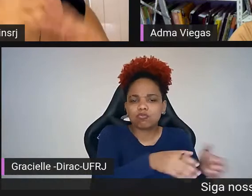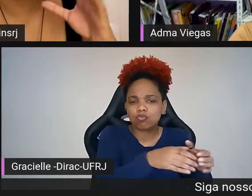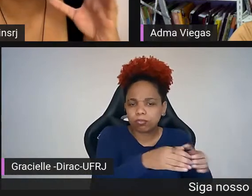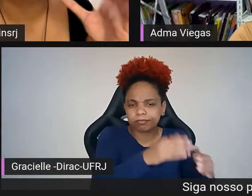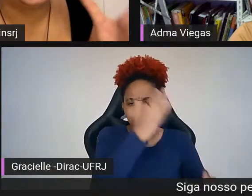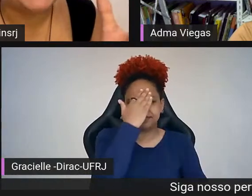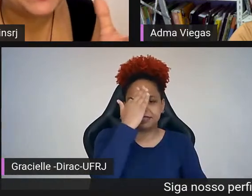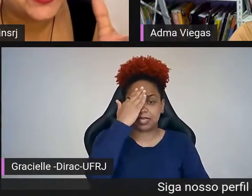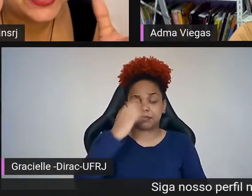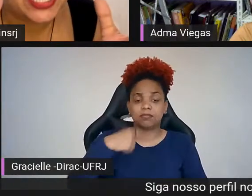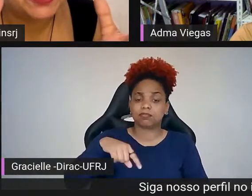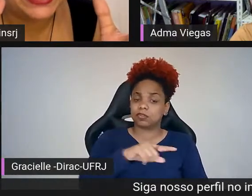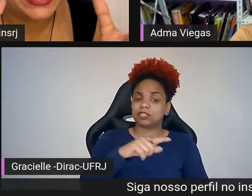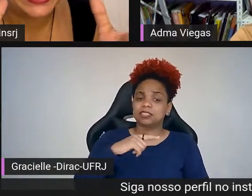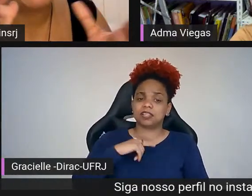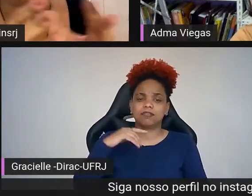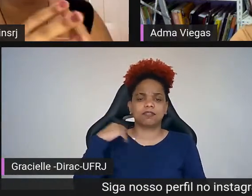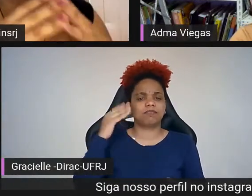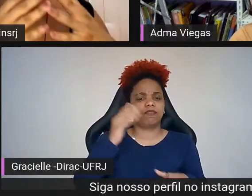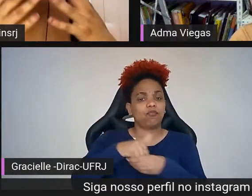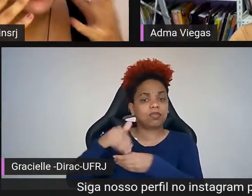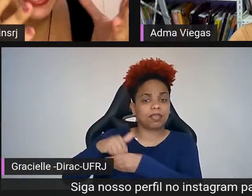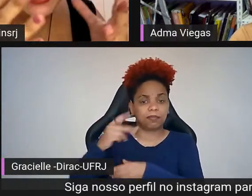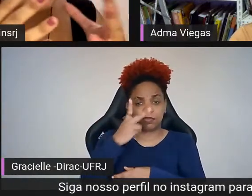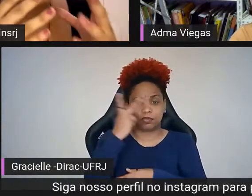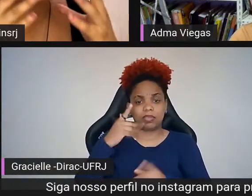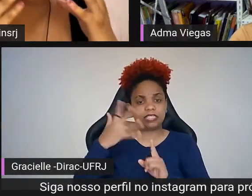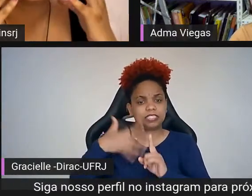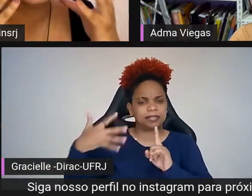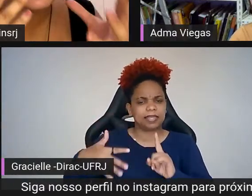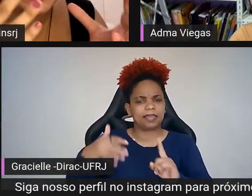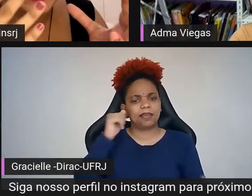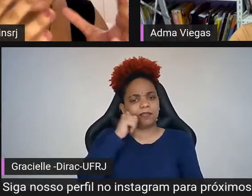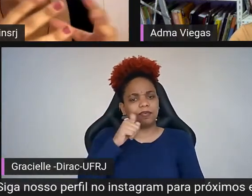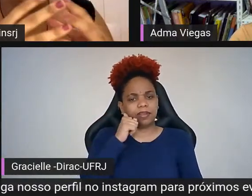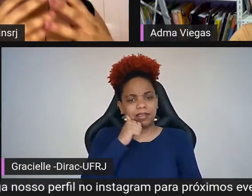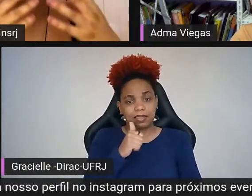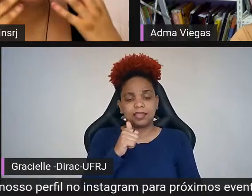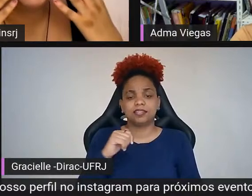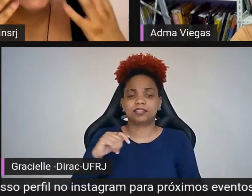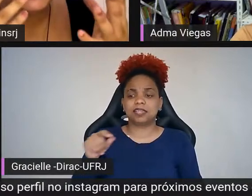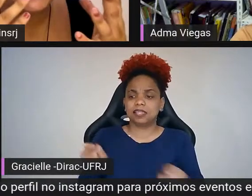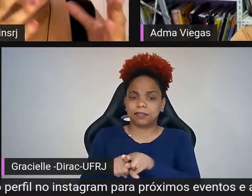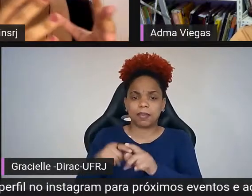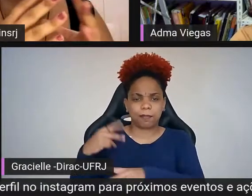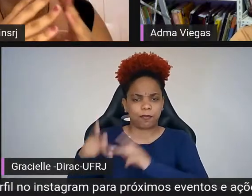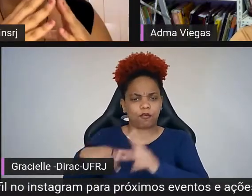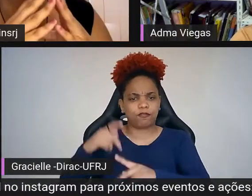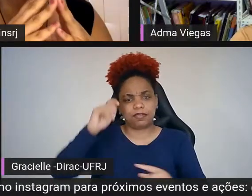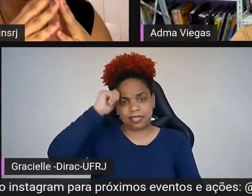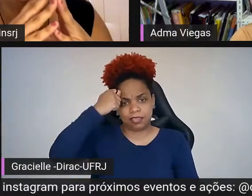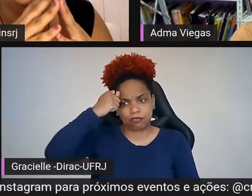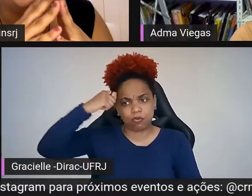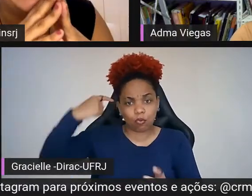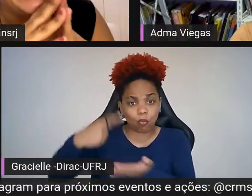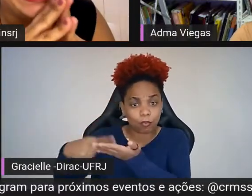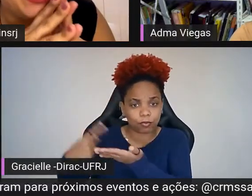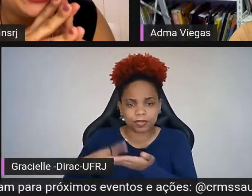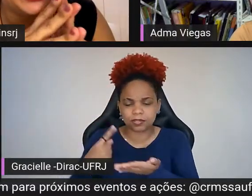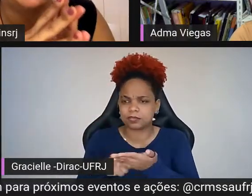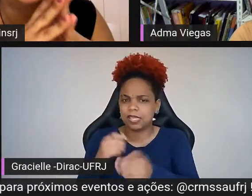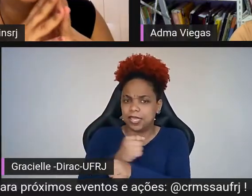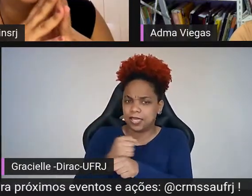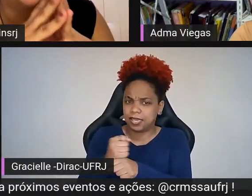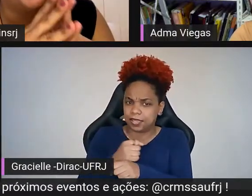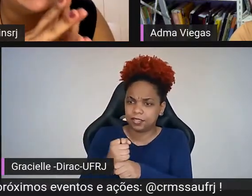precisa eleger pessoas LGBTQIA+, mulheres, população negra, comprometidas. A gente está num ano